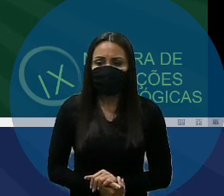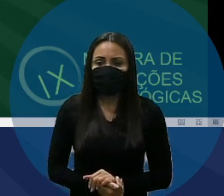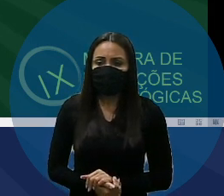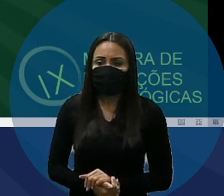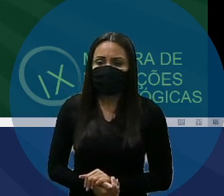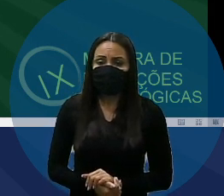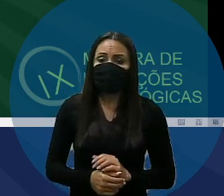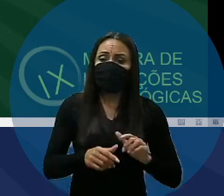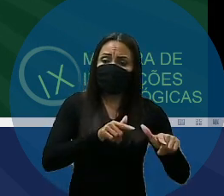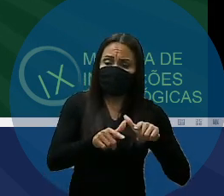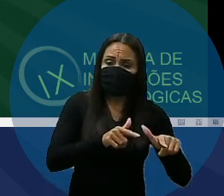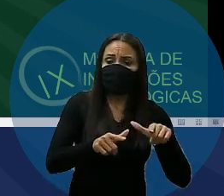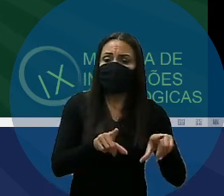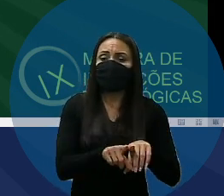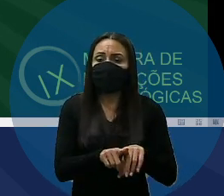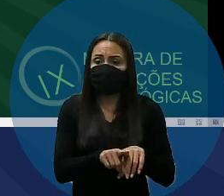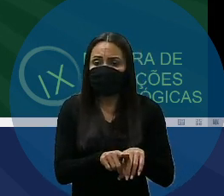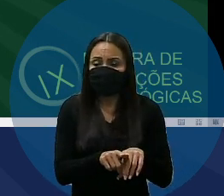Trabalhou também